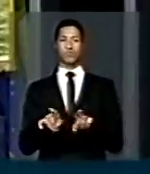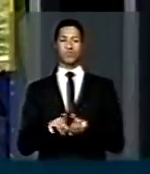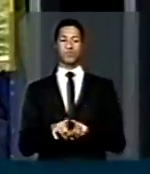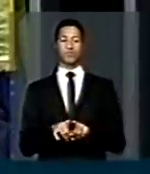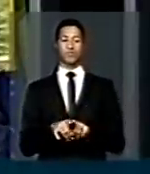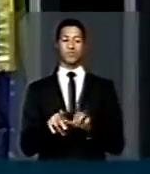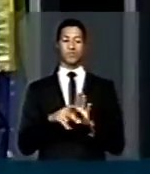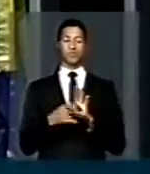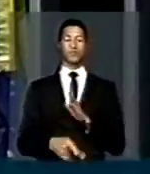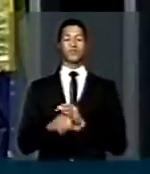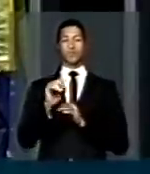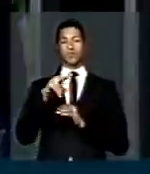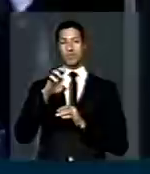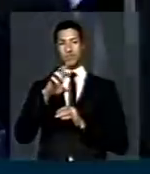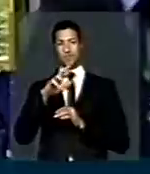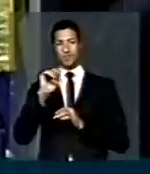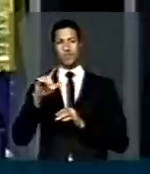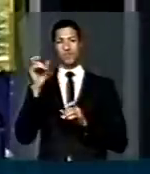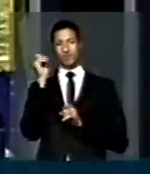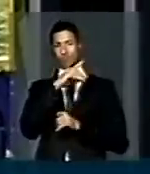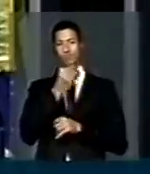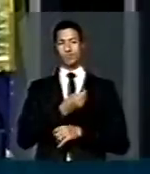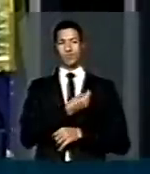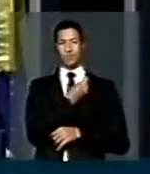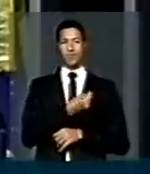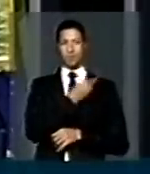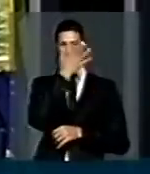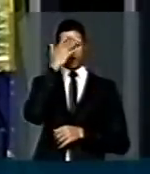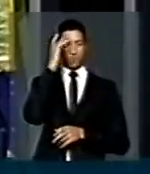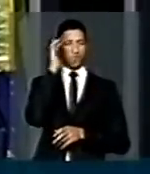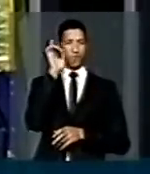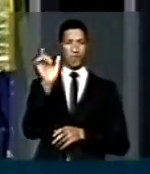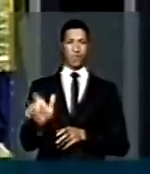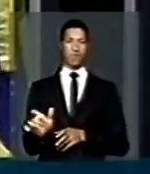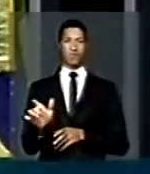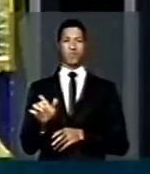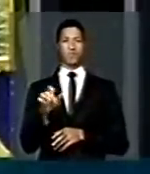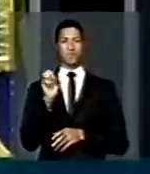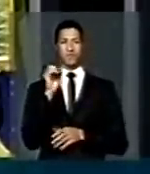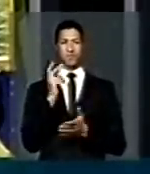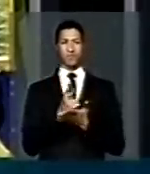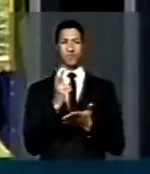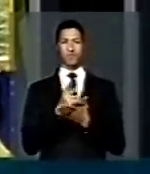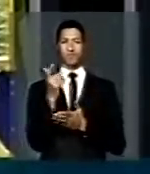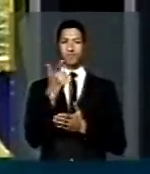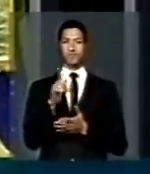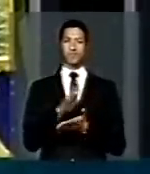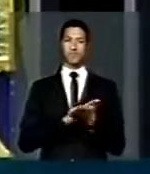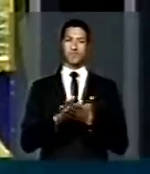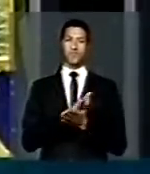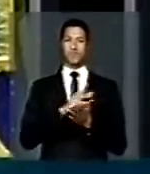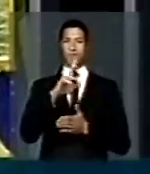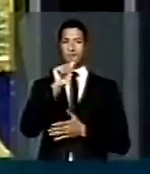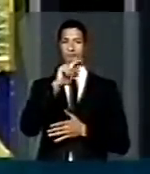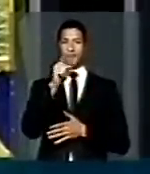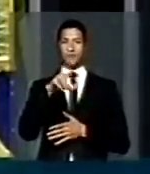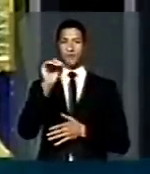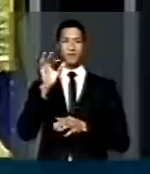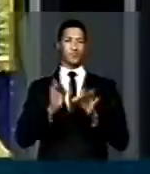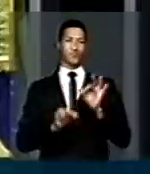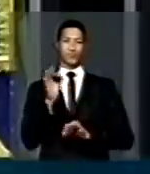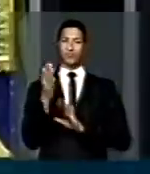consumidor dificultar a vida do cidadão sem nenhuma razão sem nenhuma